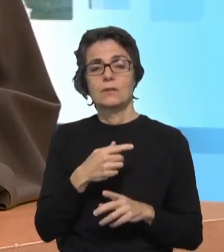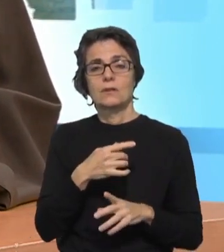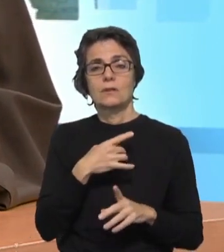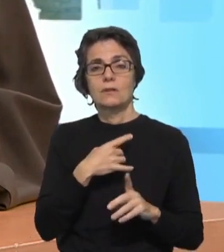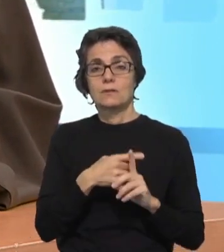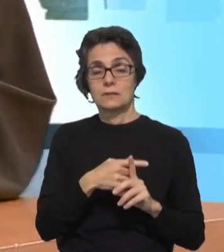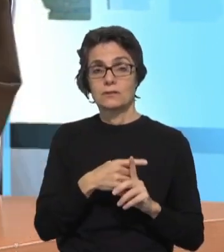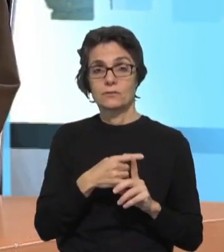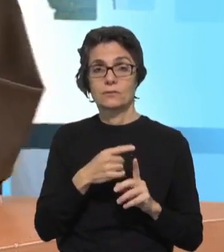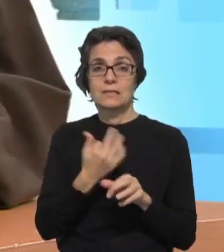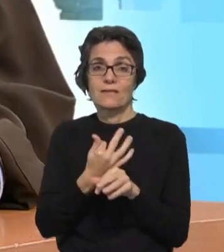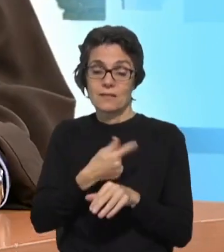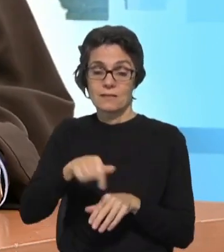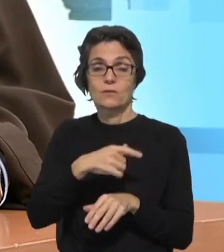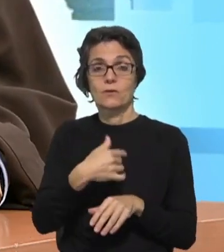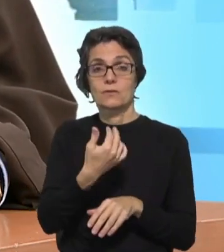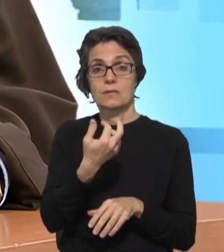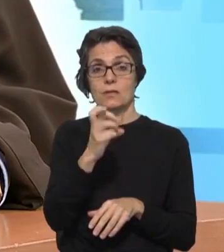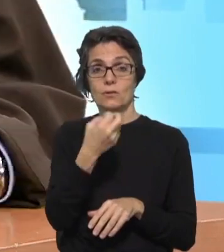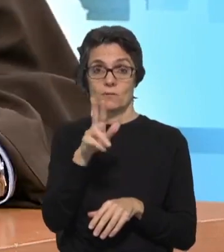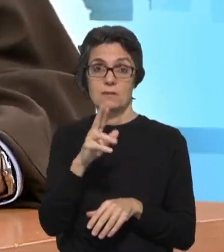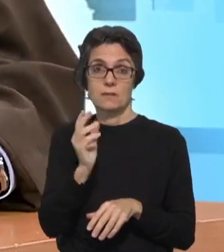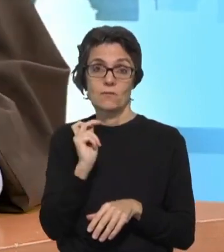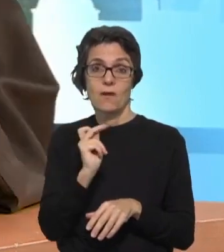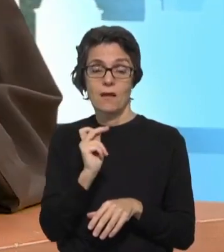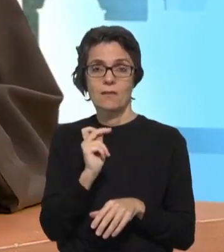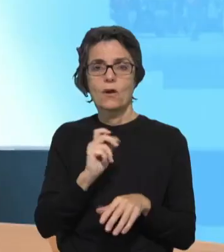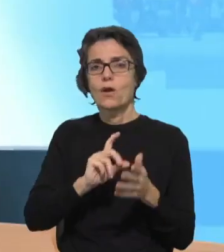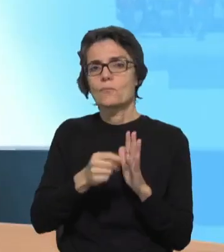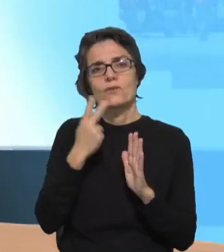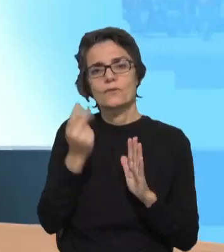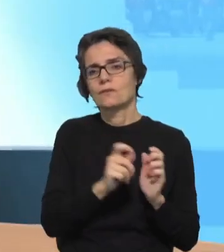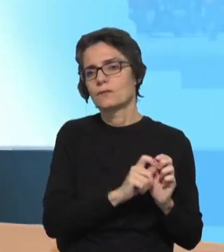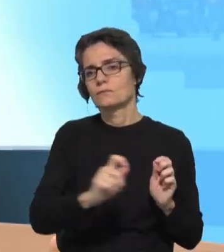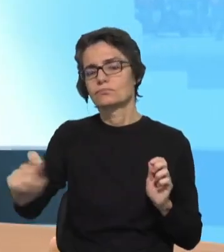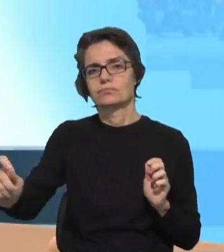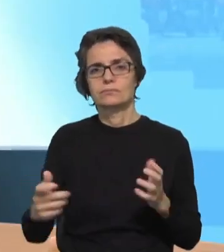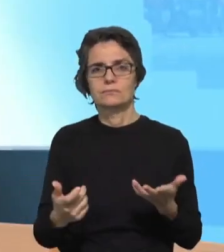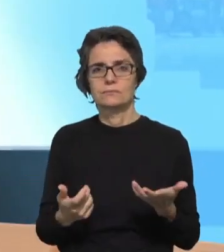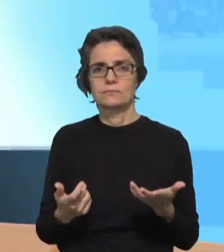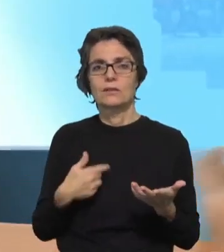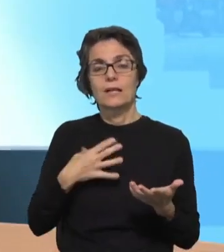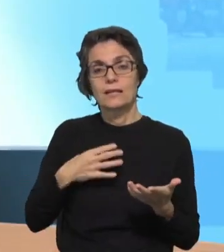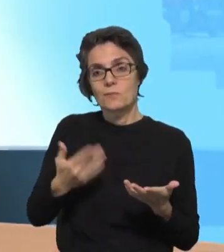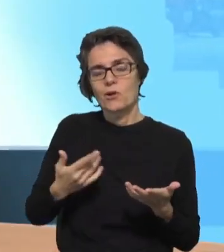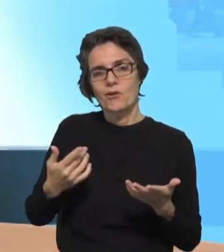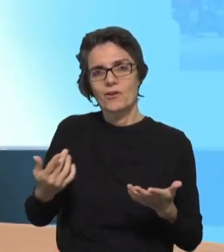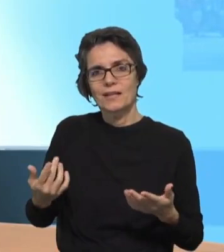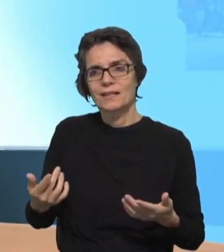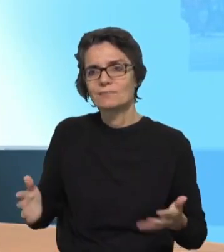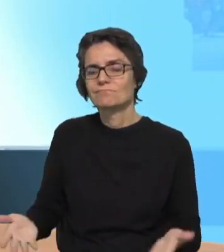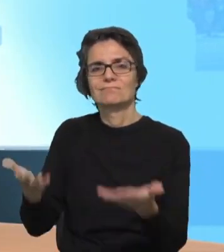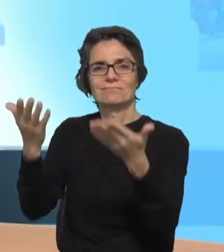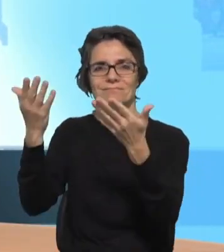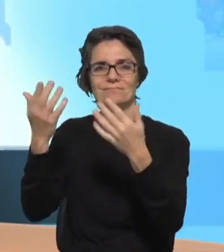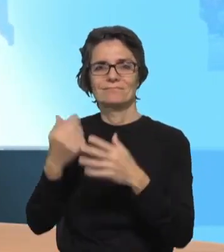agora, é todo um projeto de vida que vai estendendo ao longo de 8 séculos, e portanto, que nós queremos reavivar. E essa experiência do